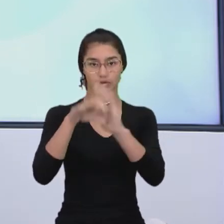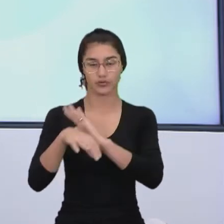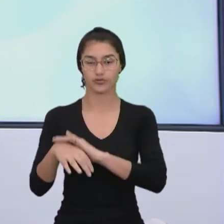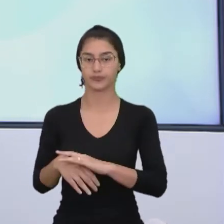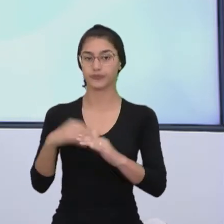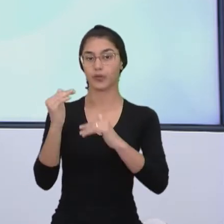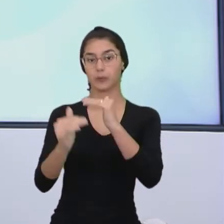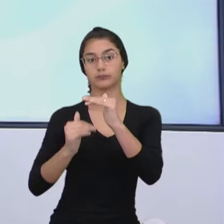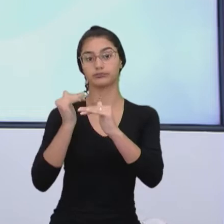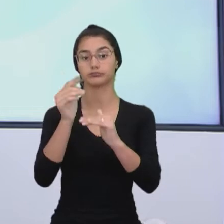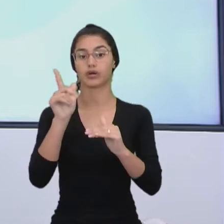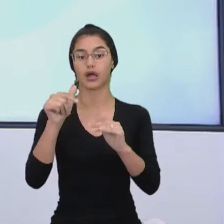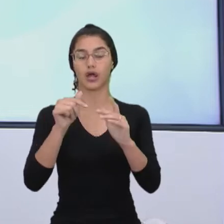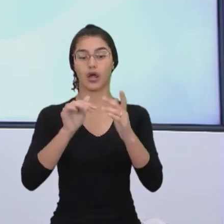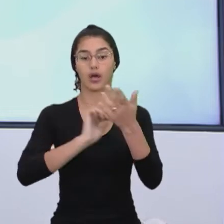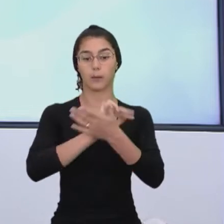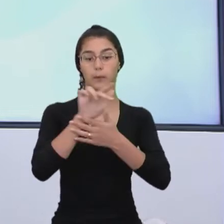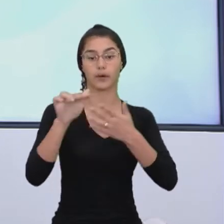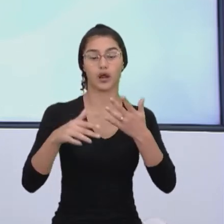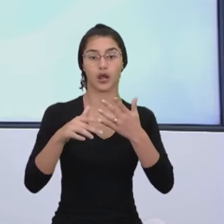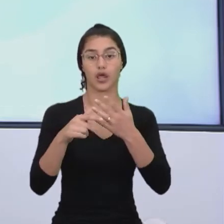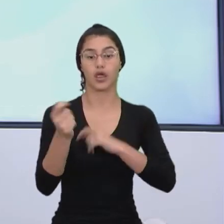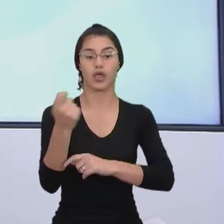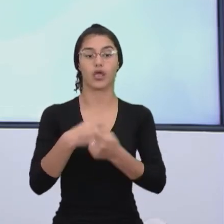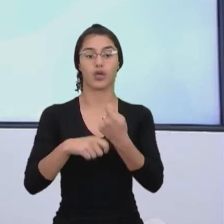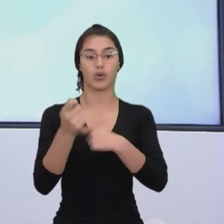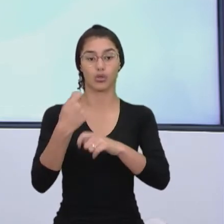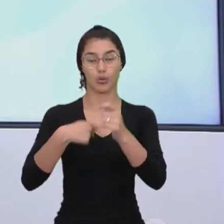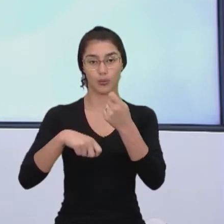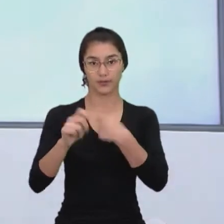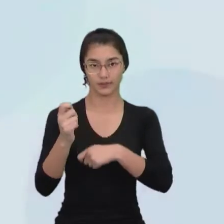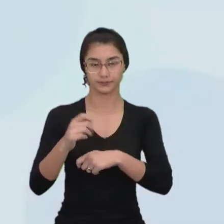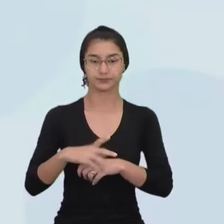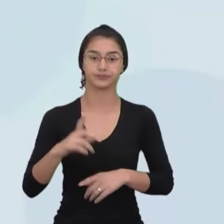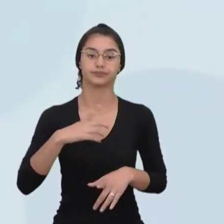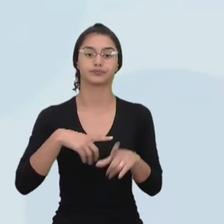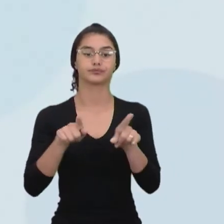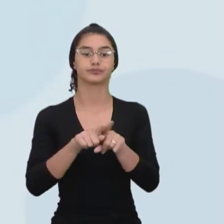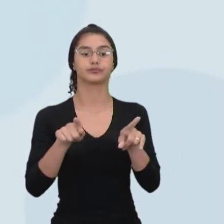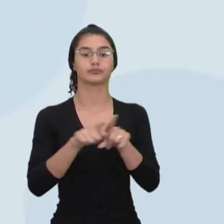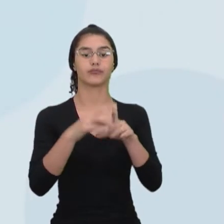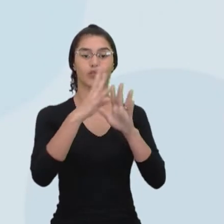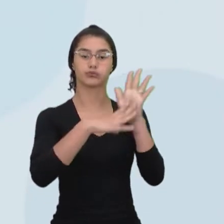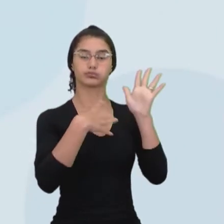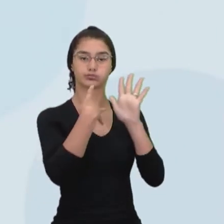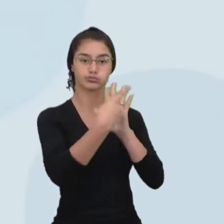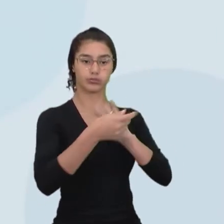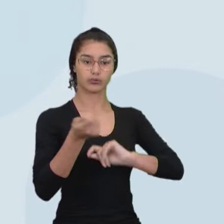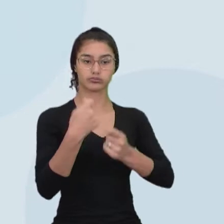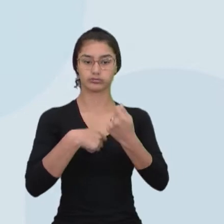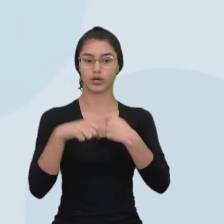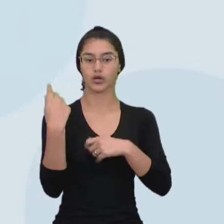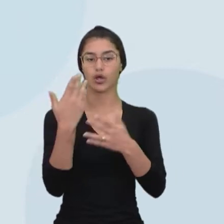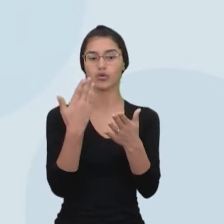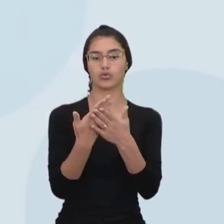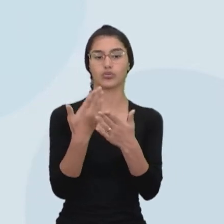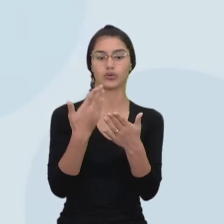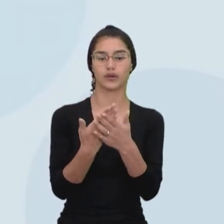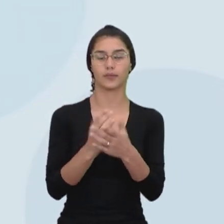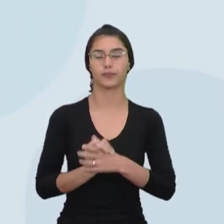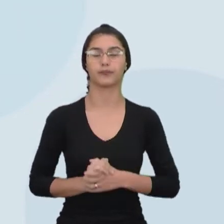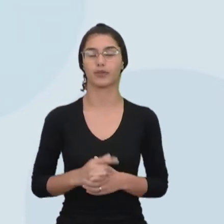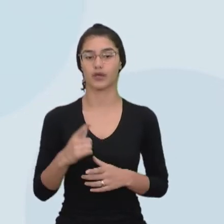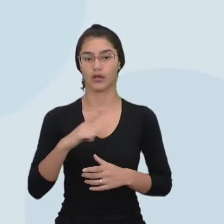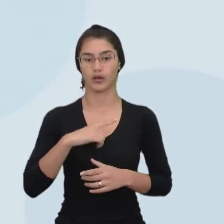O próximo é a dimensão econômica. E aí tem o quadro econômico. E aí nós vamos estudar aí,